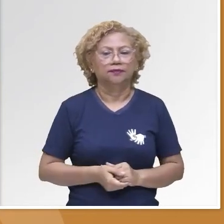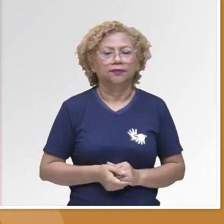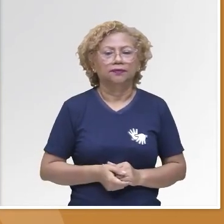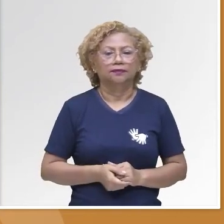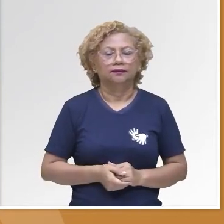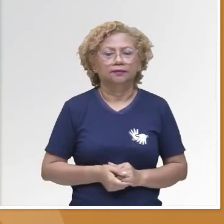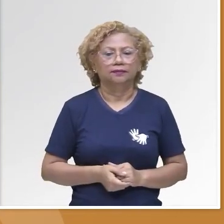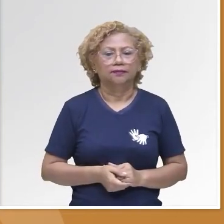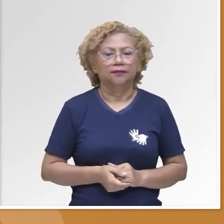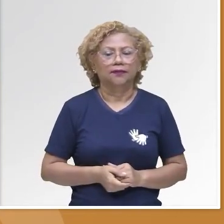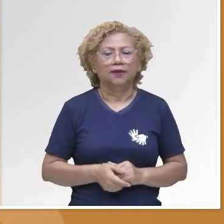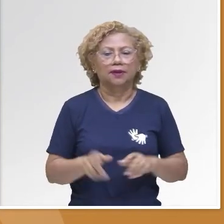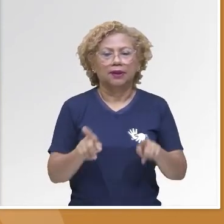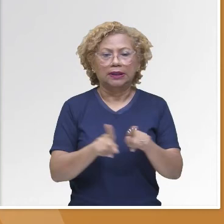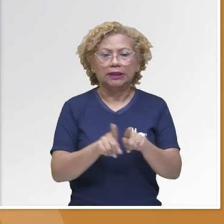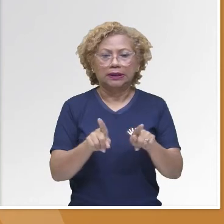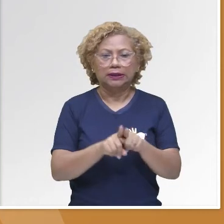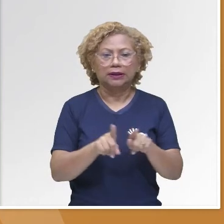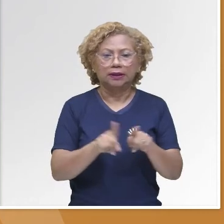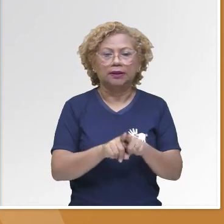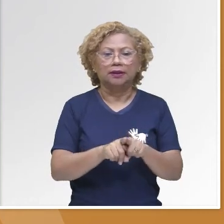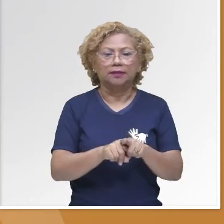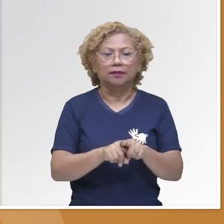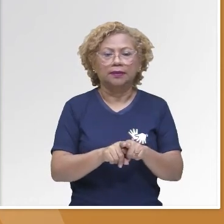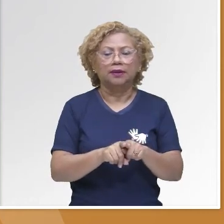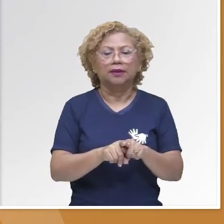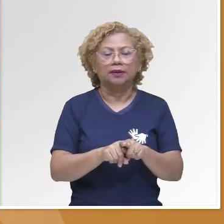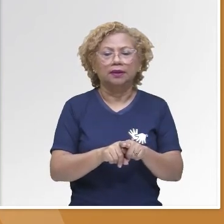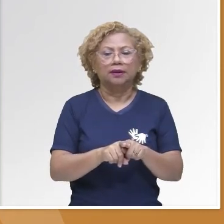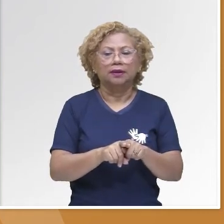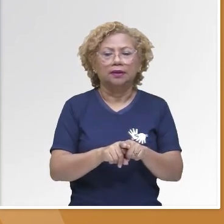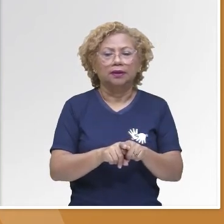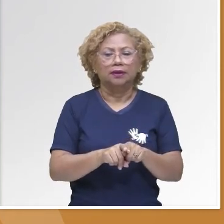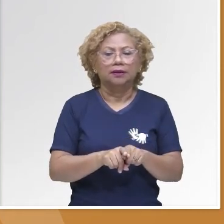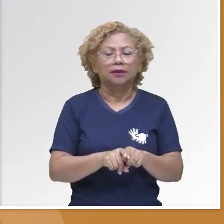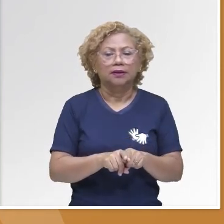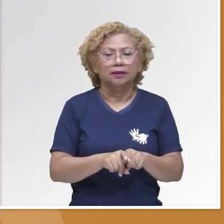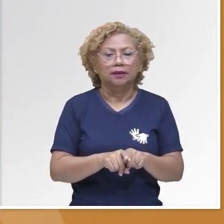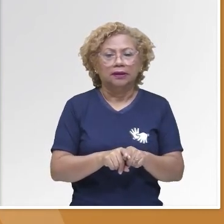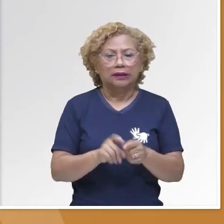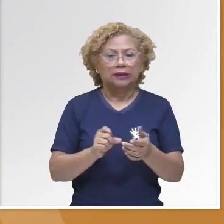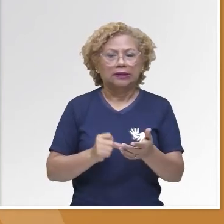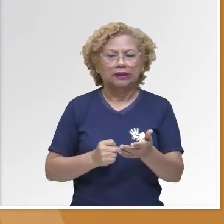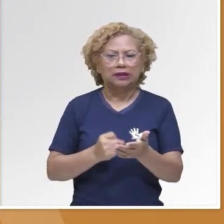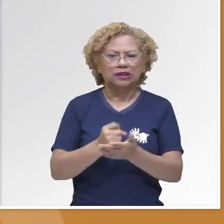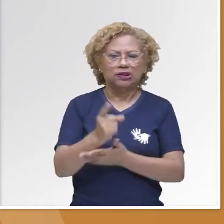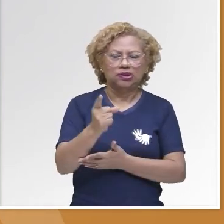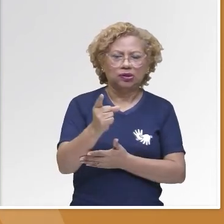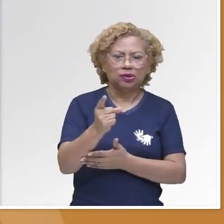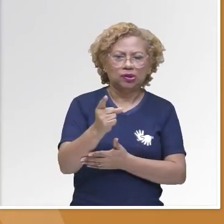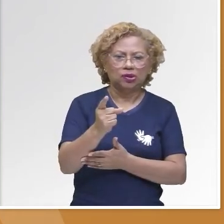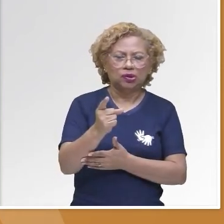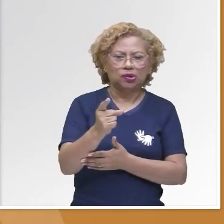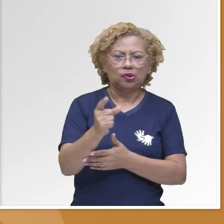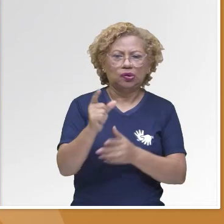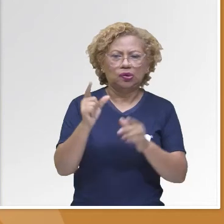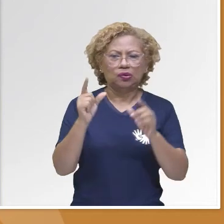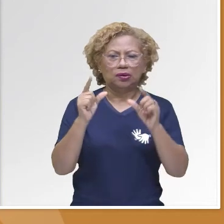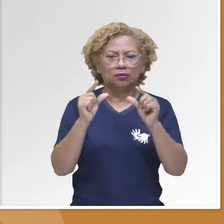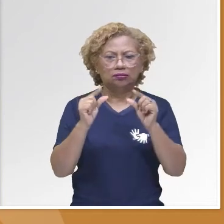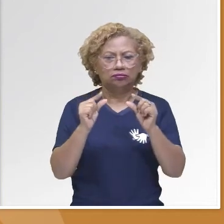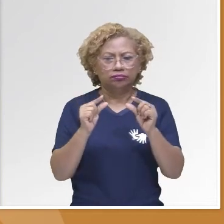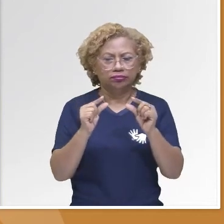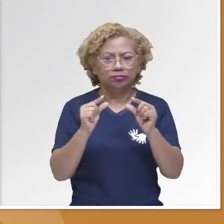diminuíram também, né, essas compras, essas importações feitas aí em outros países,